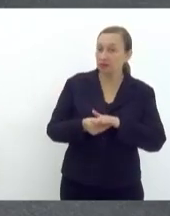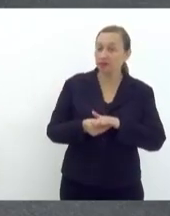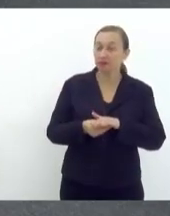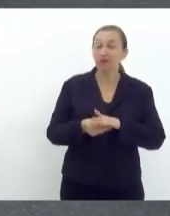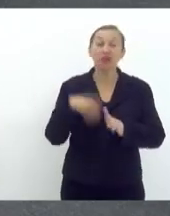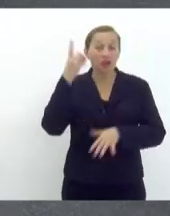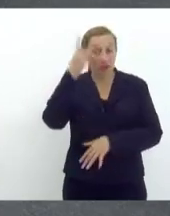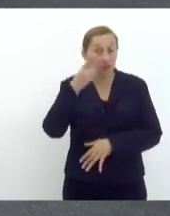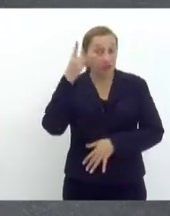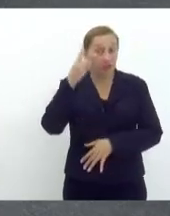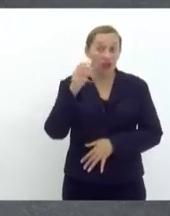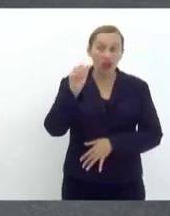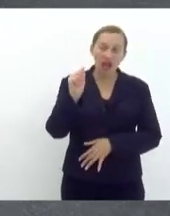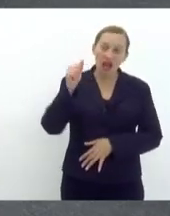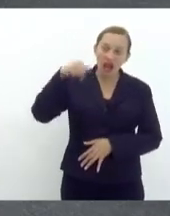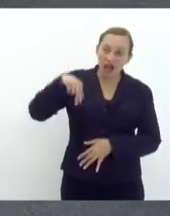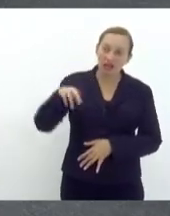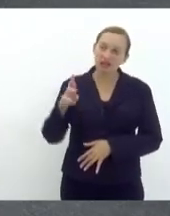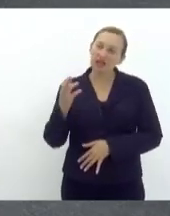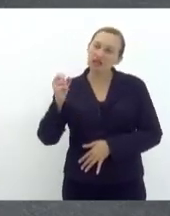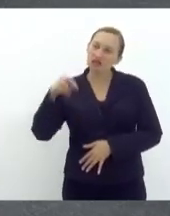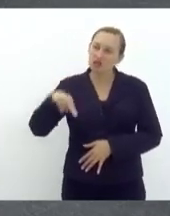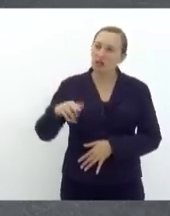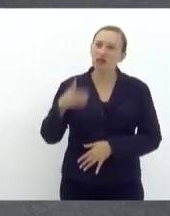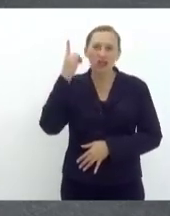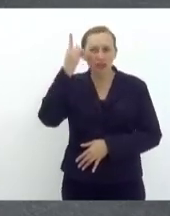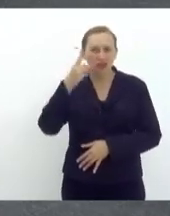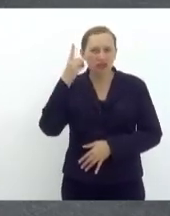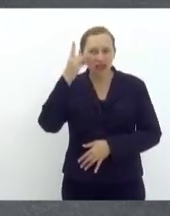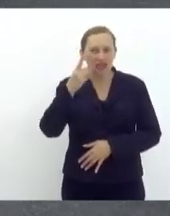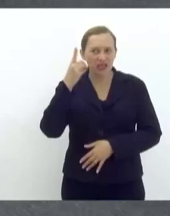Deputado Anderson e da deputada